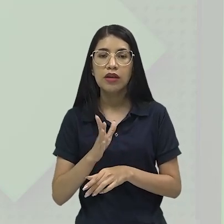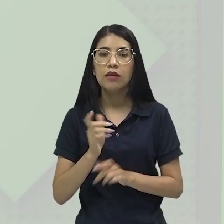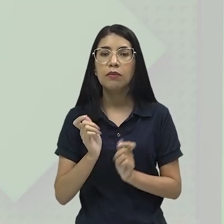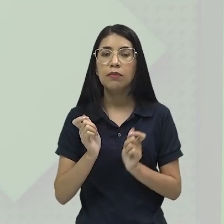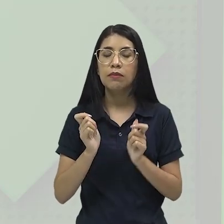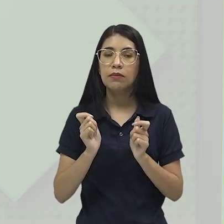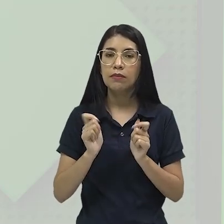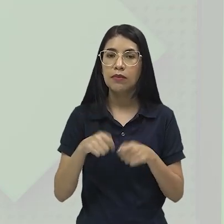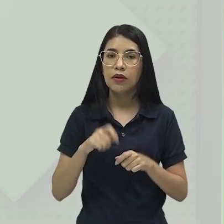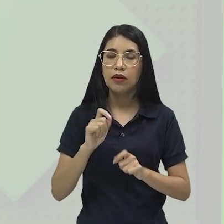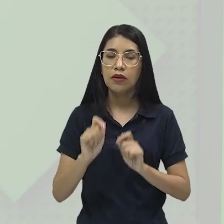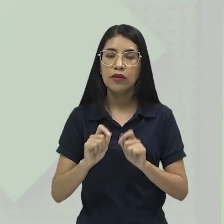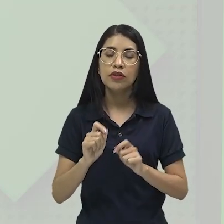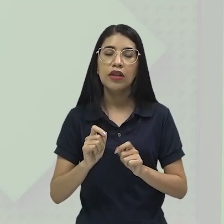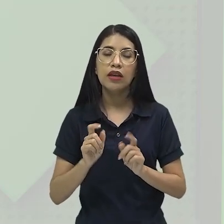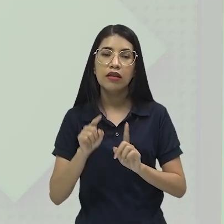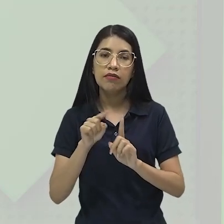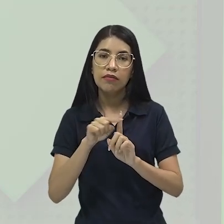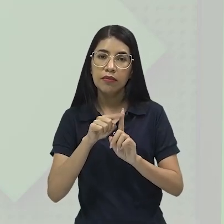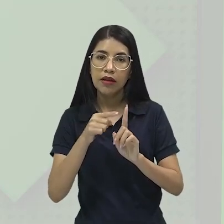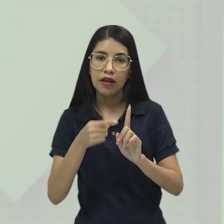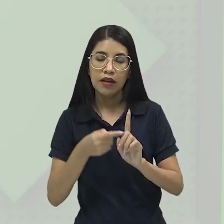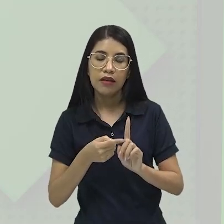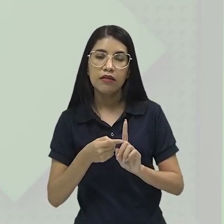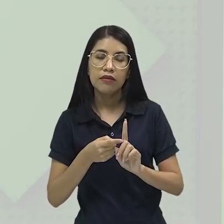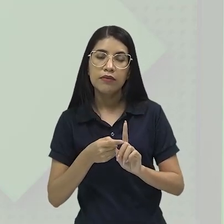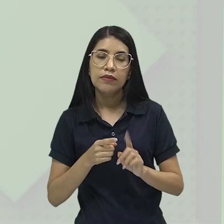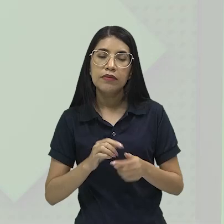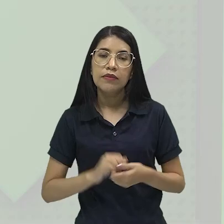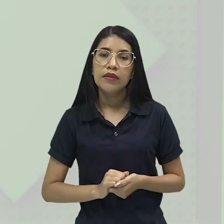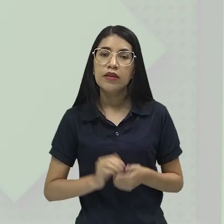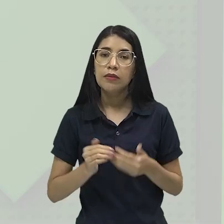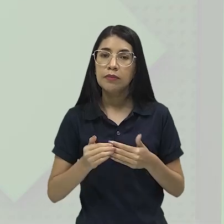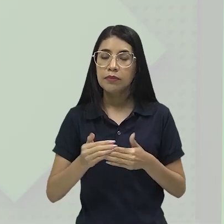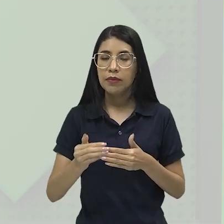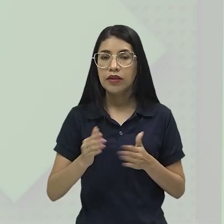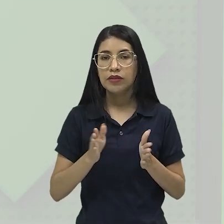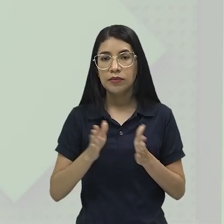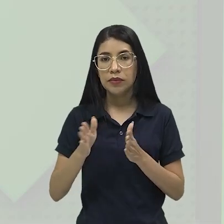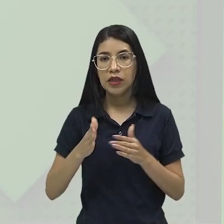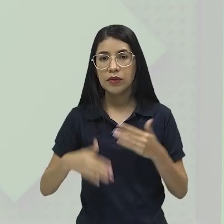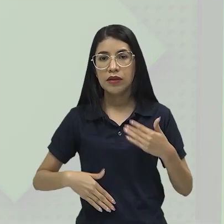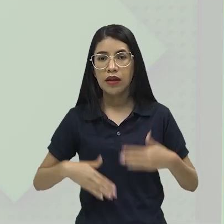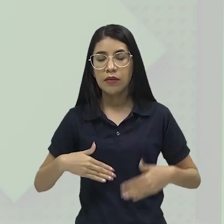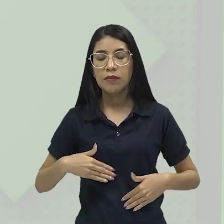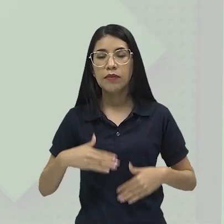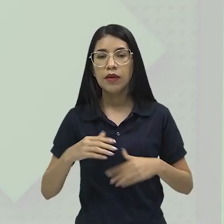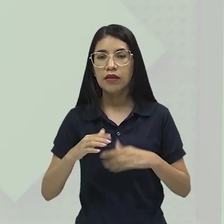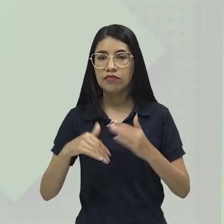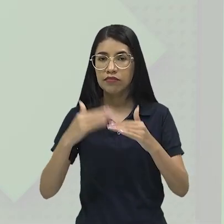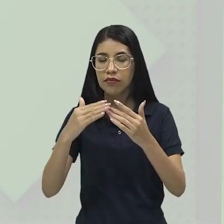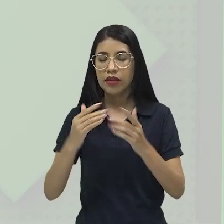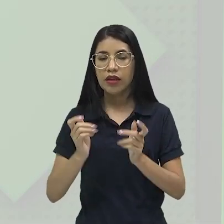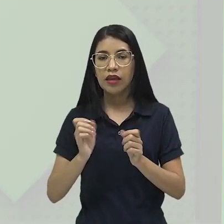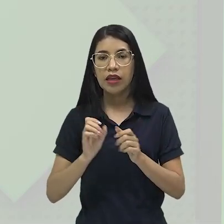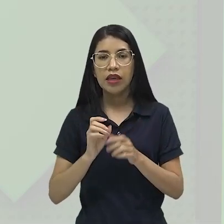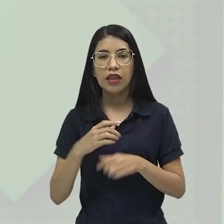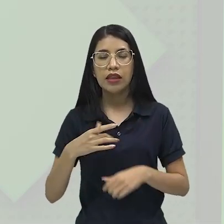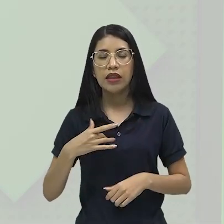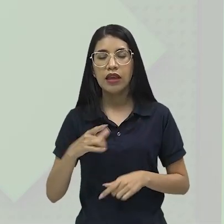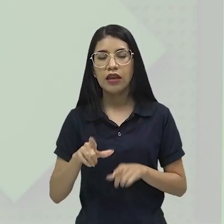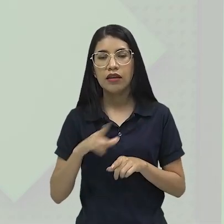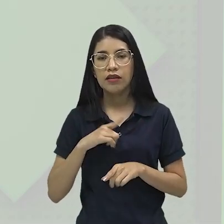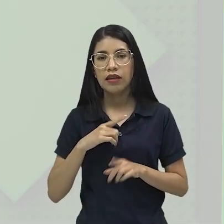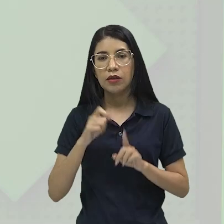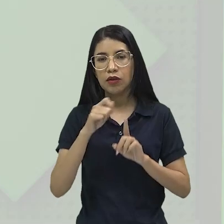formados, né? Já podem ali gerar uma criança. Então é a partir desse momento que esses óvulos começam a ser liberados, um a